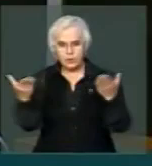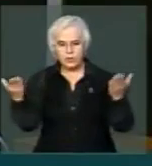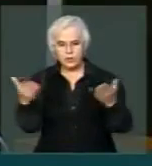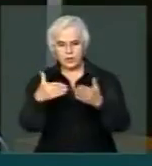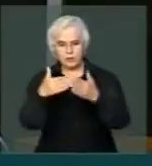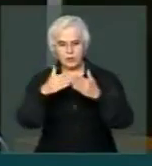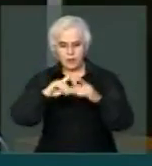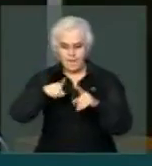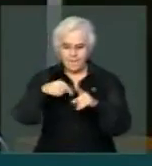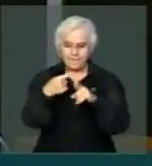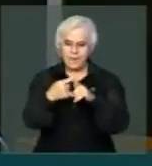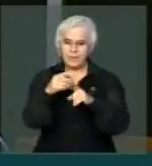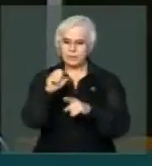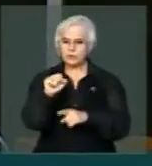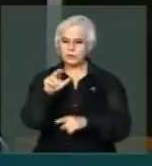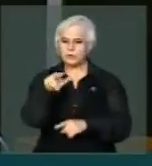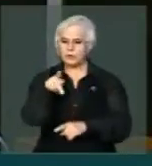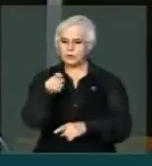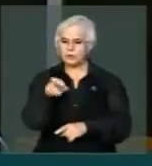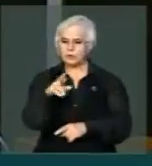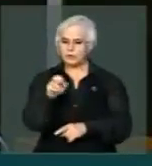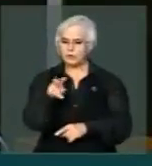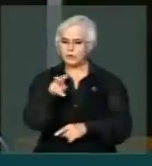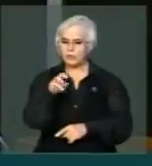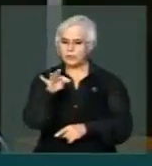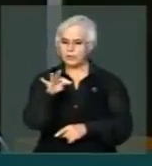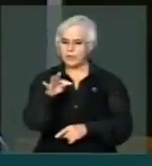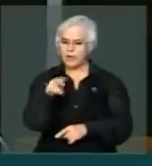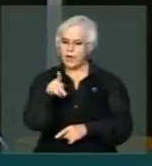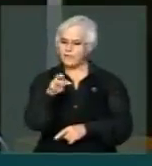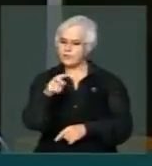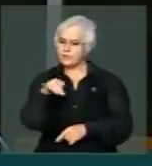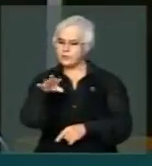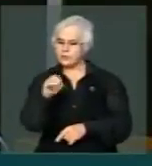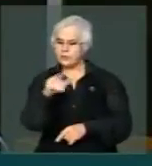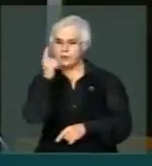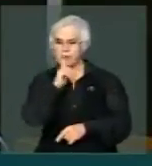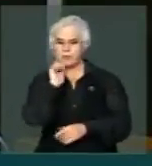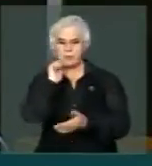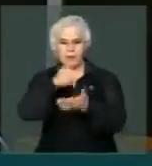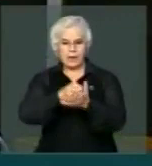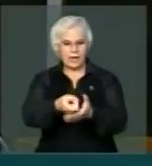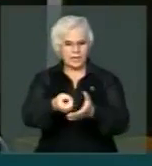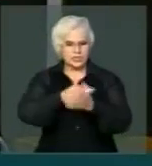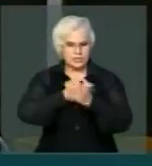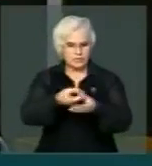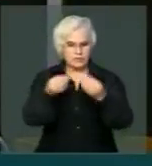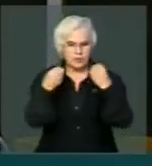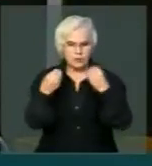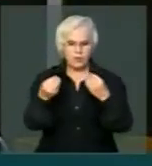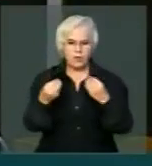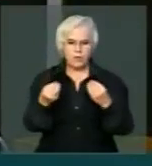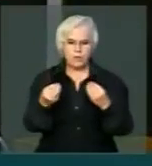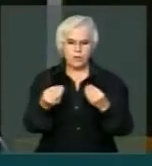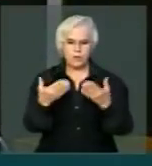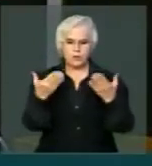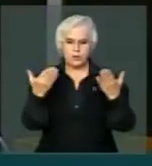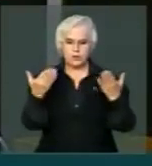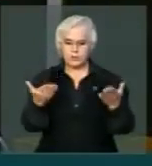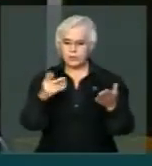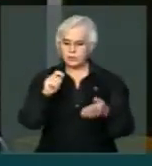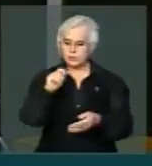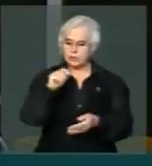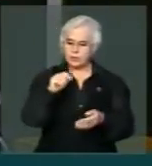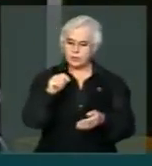mais superávit primário, mais economia de recursos, para quê? Para pagar a dívida. O superávit primário representa